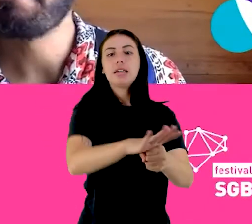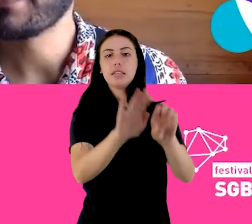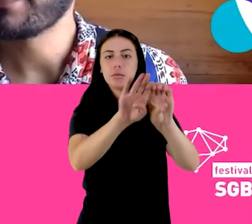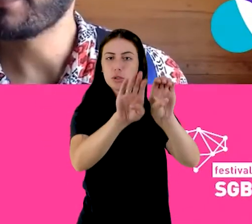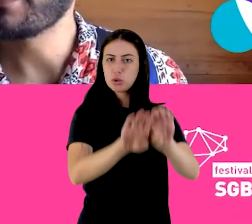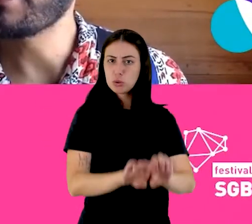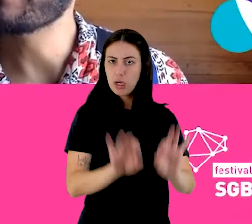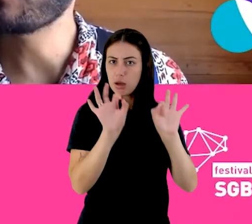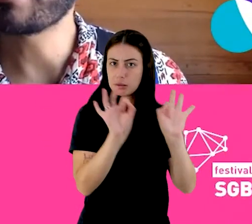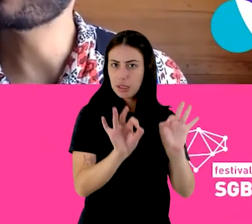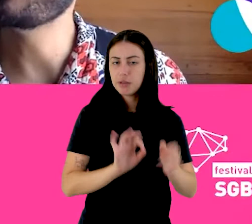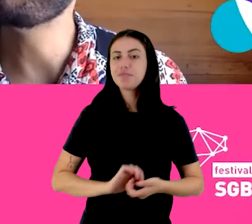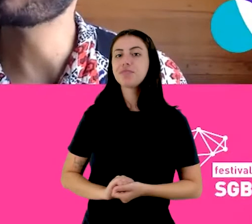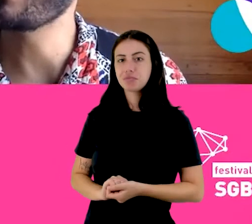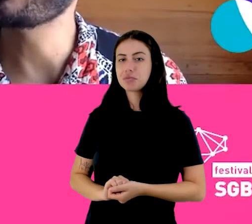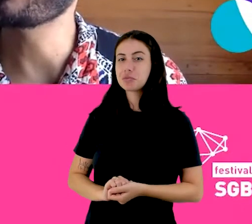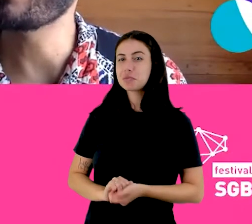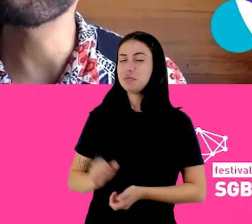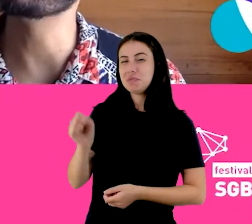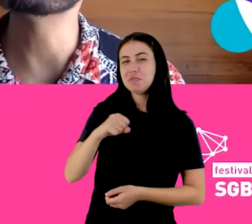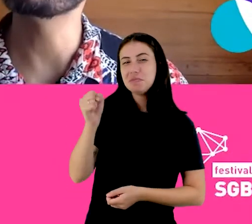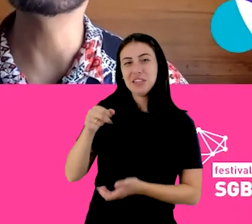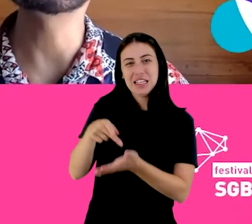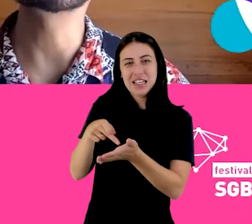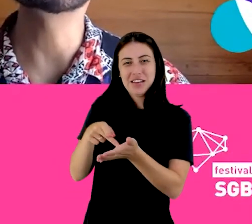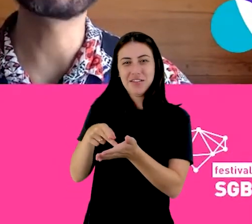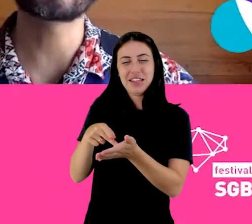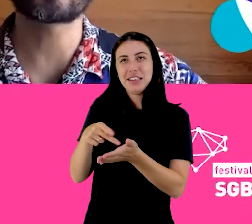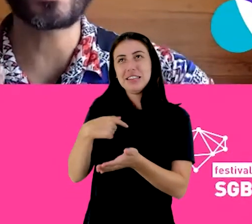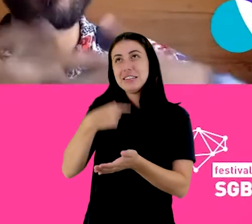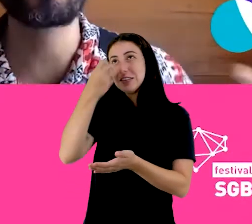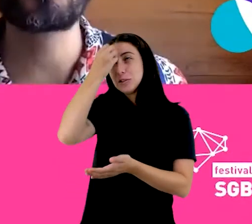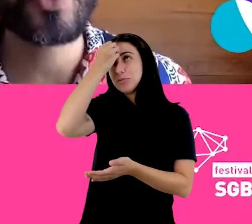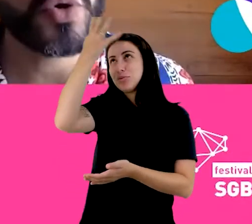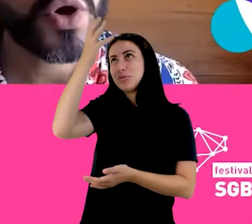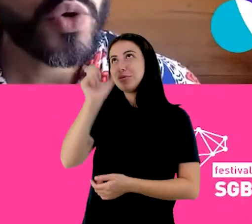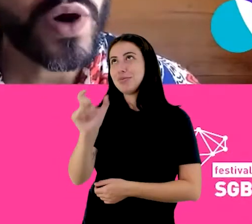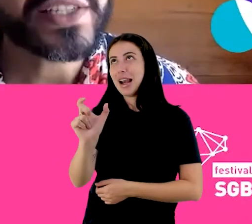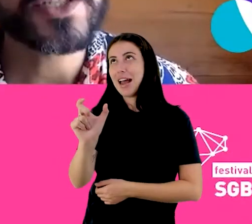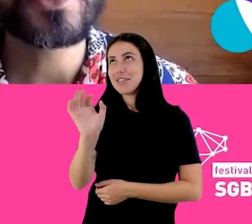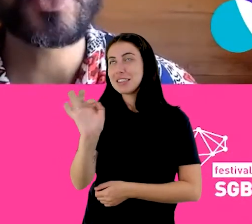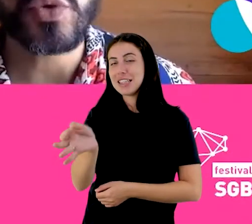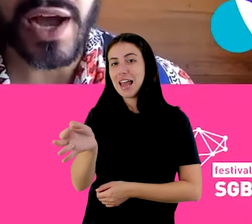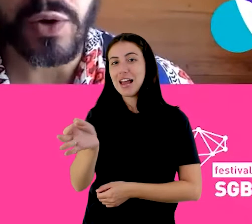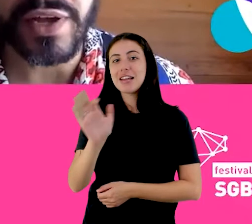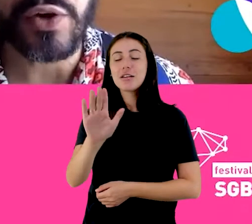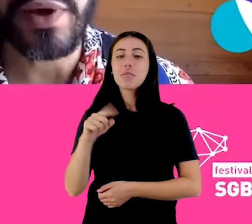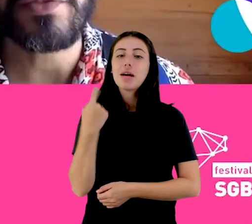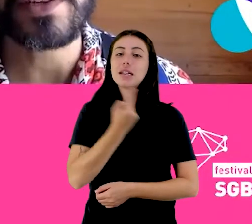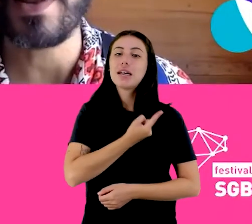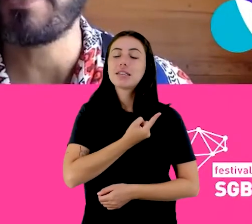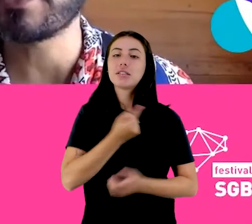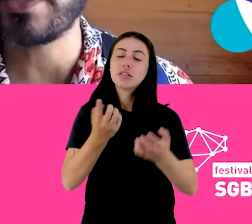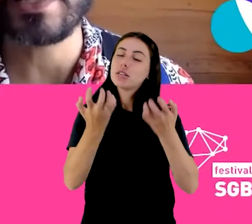a, não é desmistificar, mas tornar a público o racismo estrutural, né?